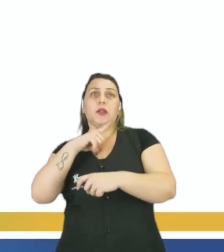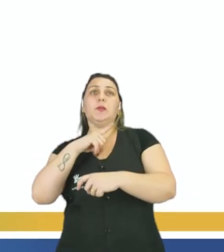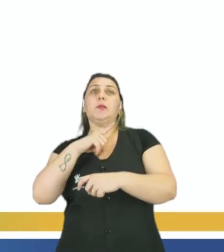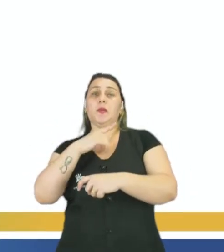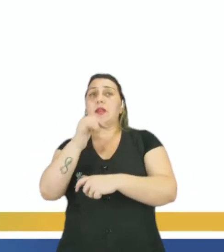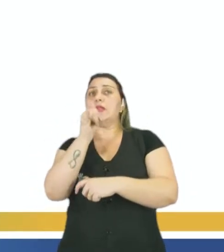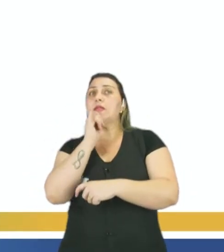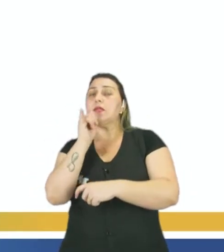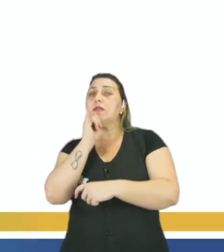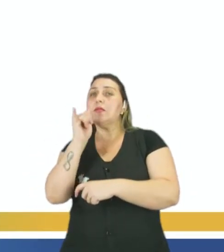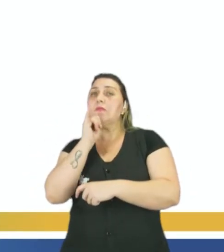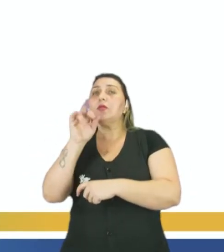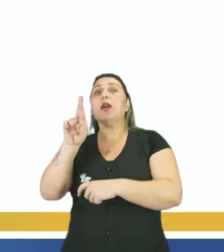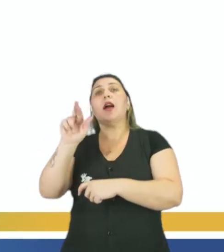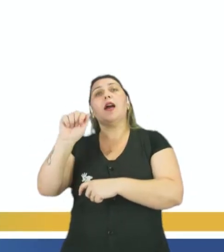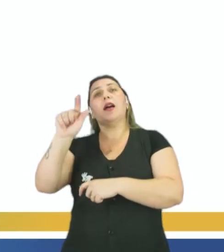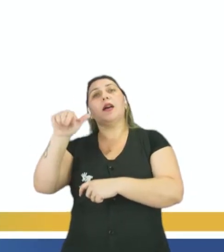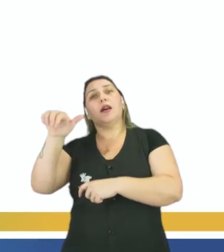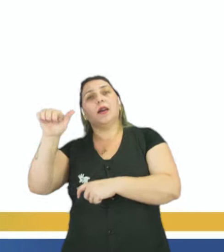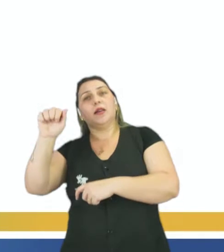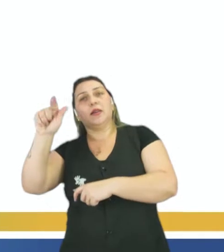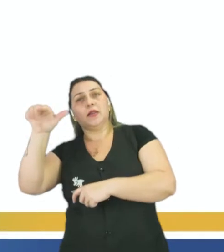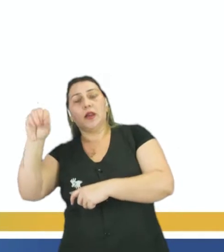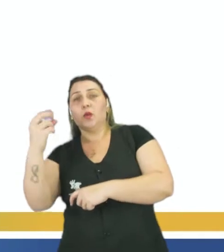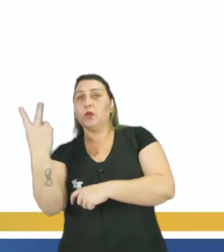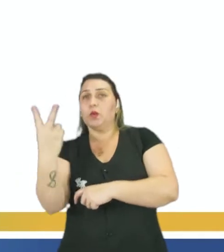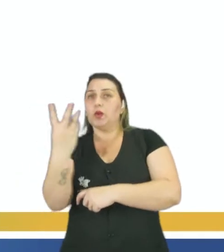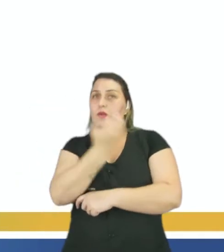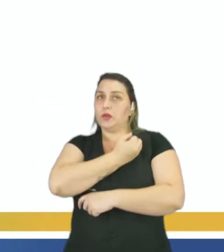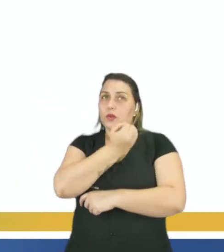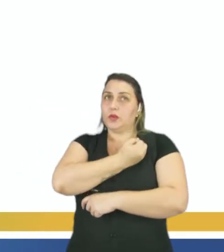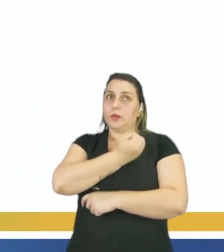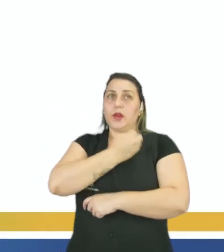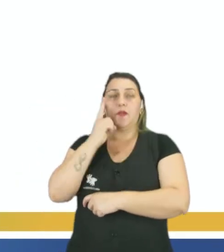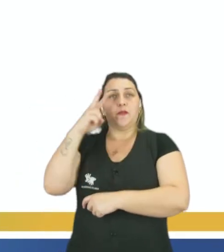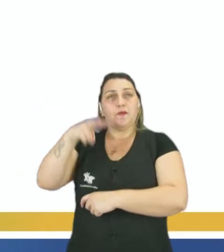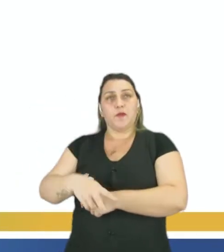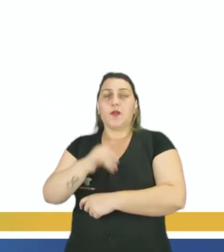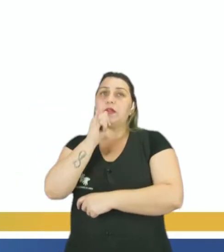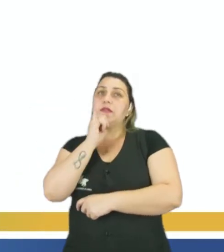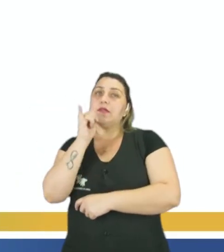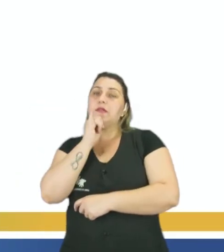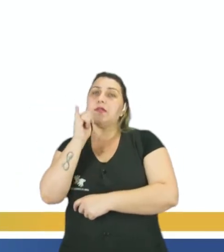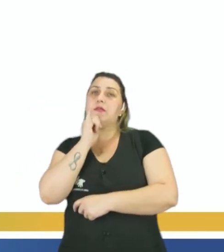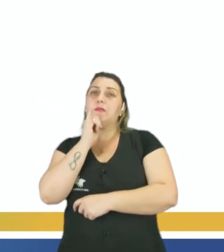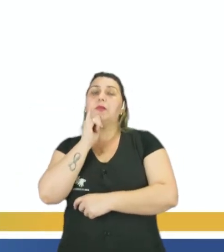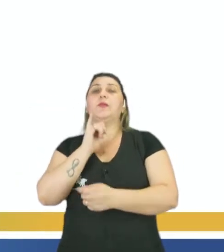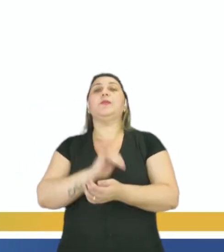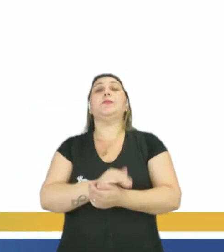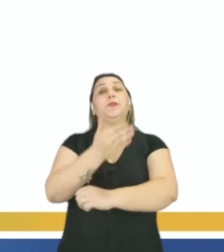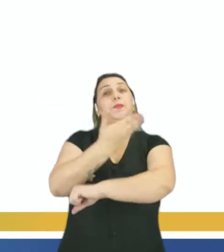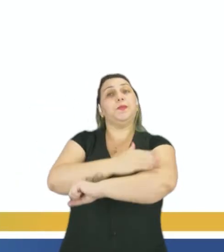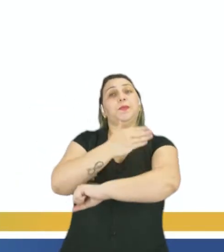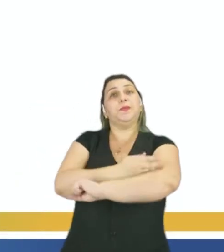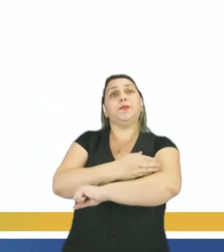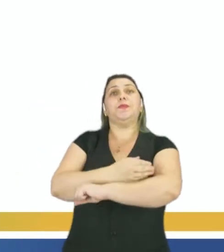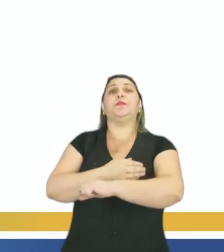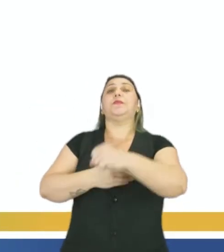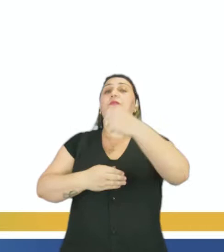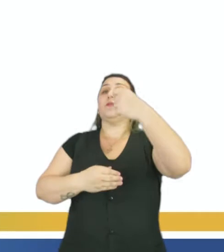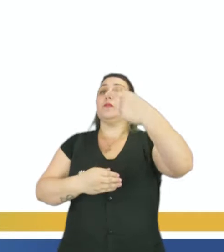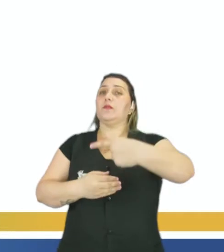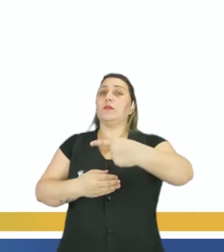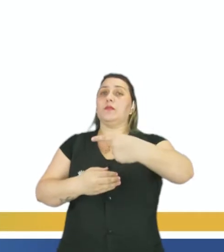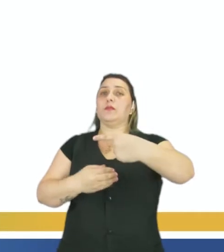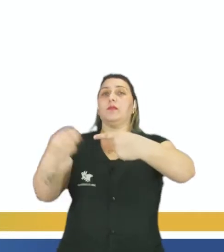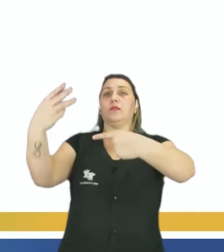uma razão, uma divisão entre dois números. E aí nós vamos ver o exemplo para vocês verem isso na prática. O exemplo que